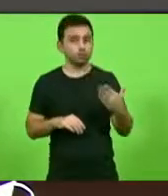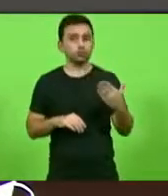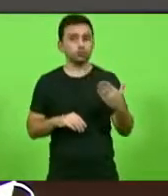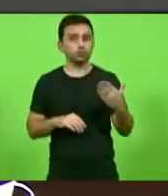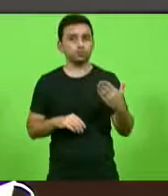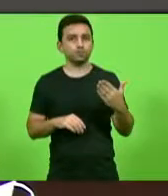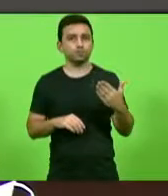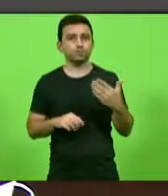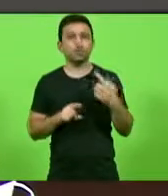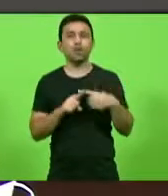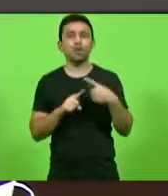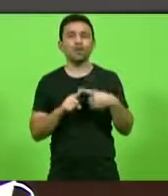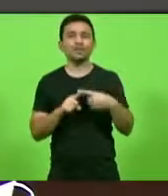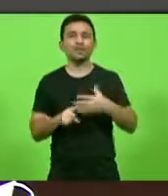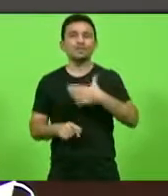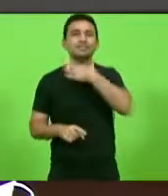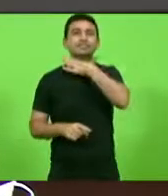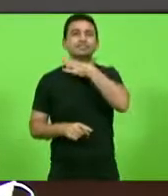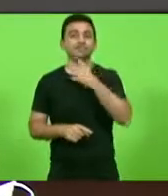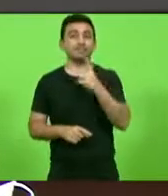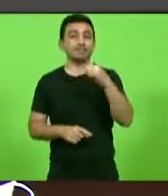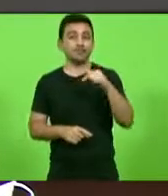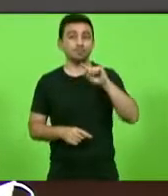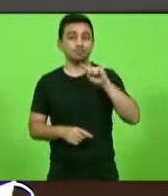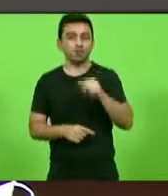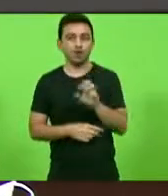porque ele estava devendo R$17 mil